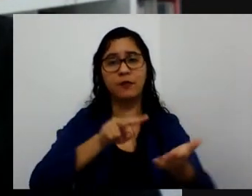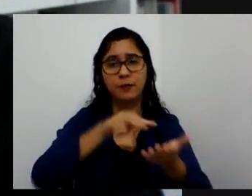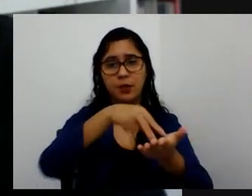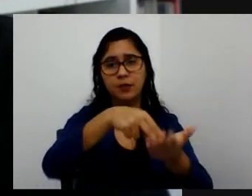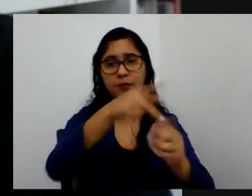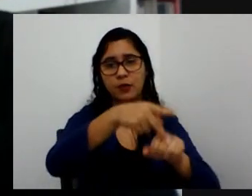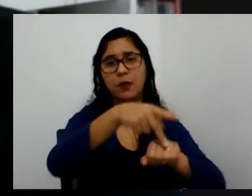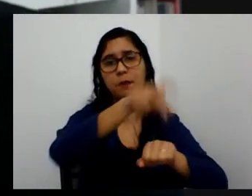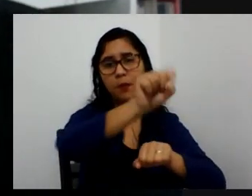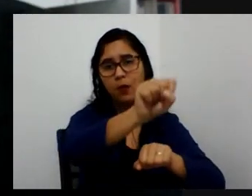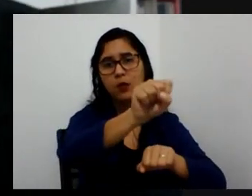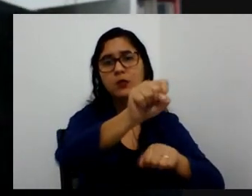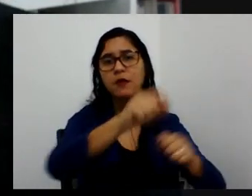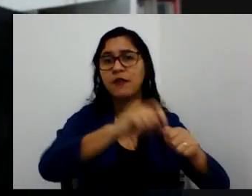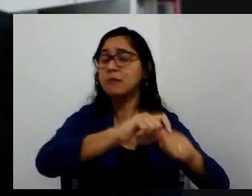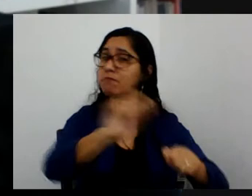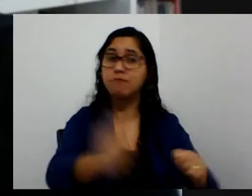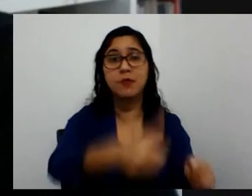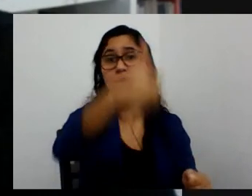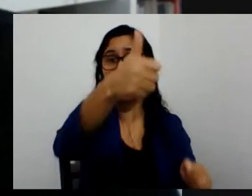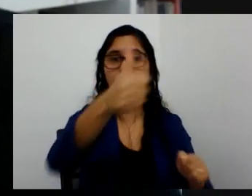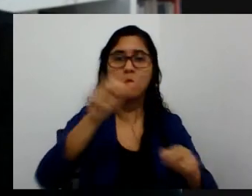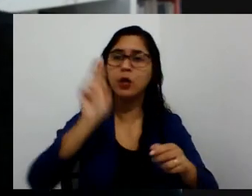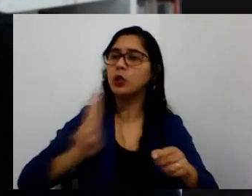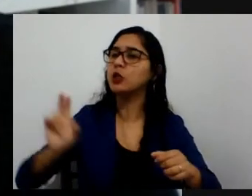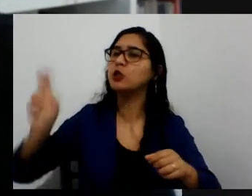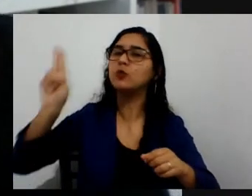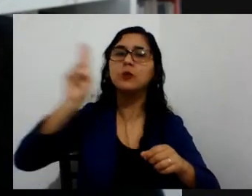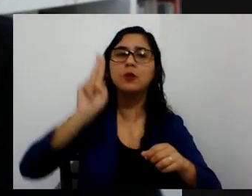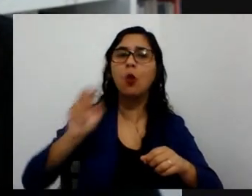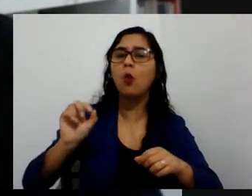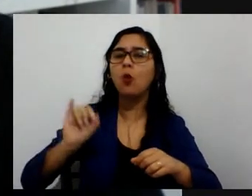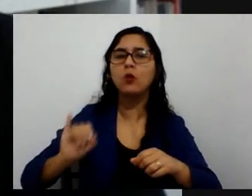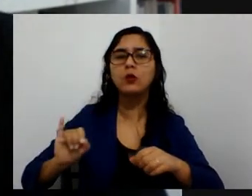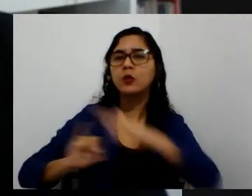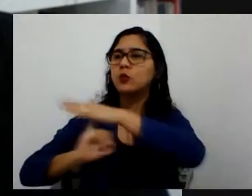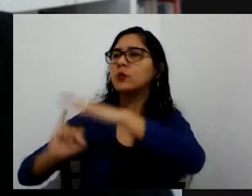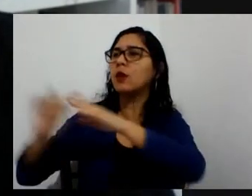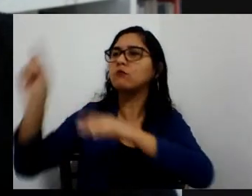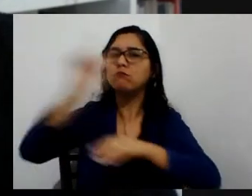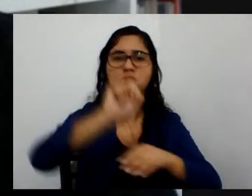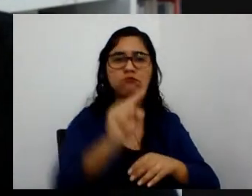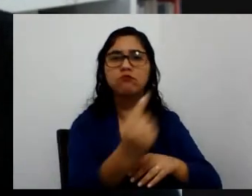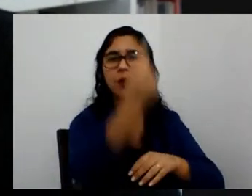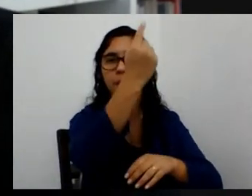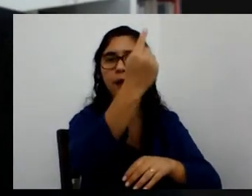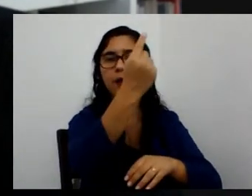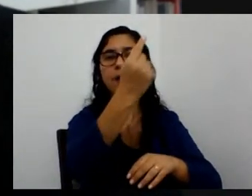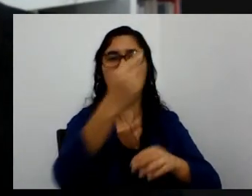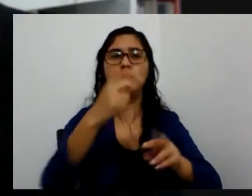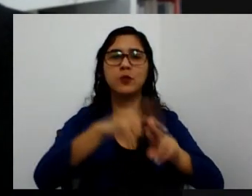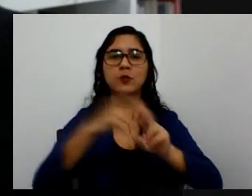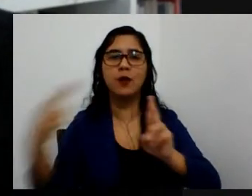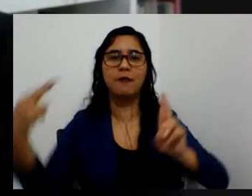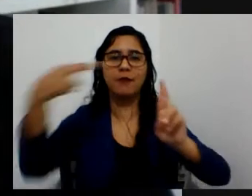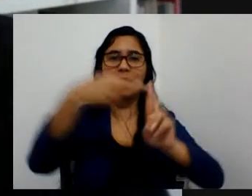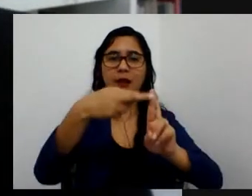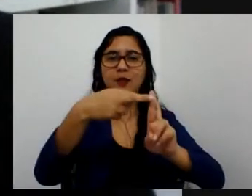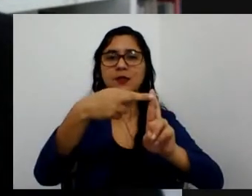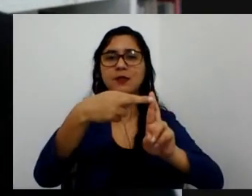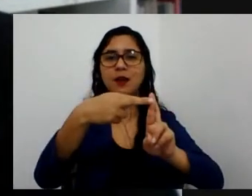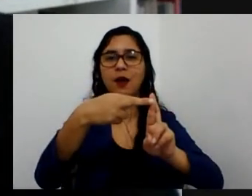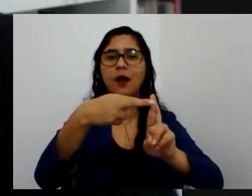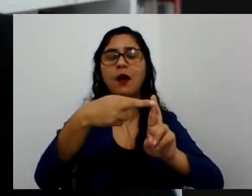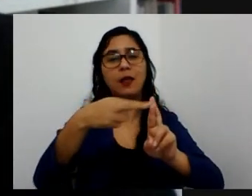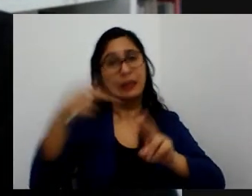de vanguarda, foi uma das primeiras instituições a implementar essa política e tornou-se referência no sistema, no caso da pós-graduação não foi